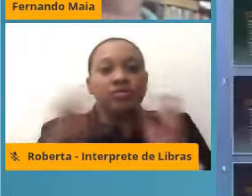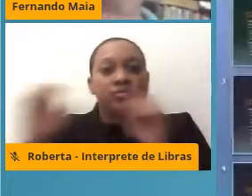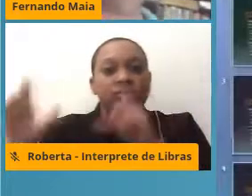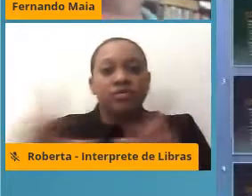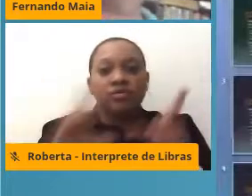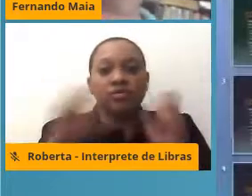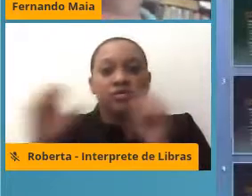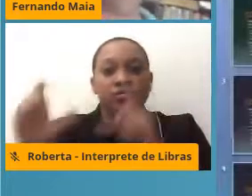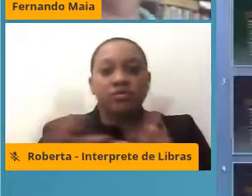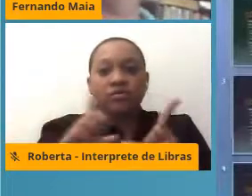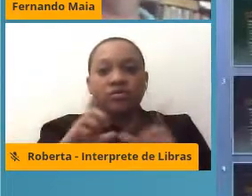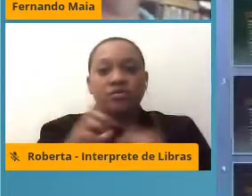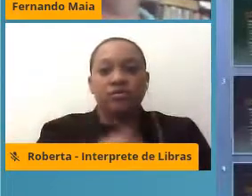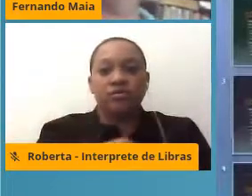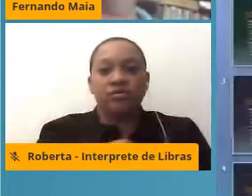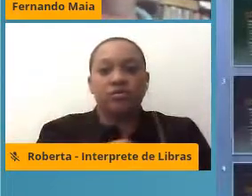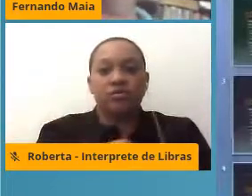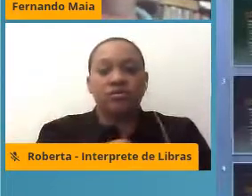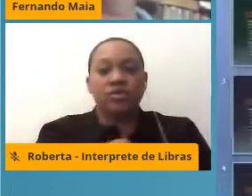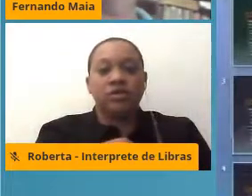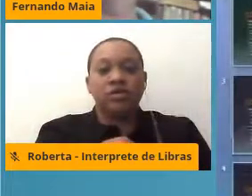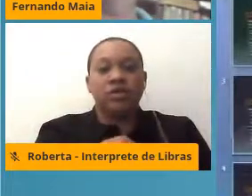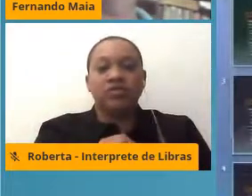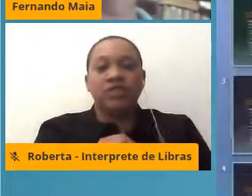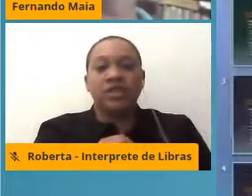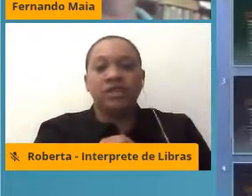Deixa eu passar aqui.